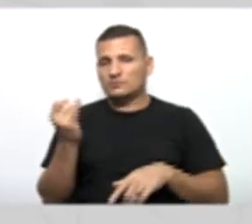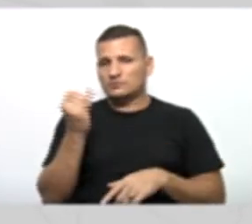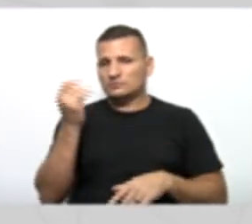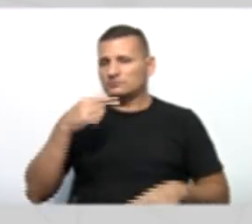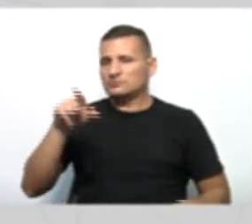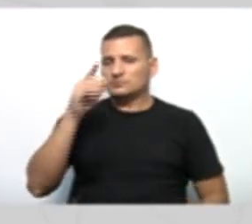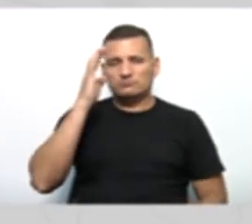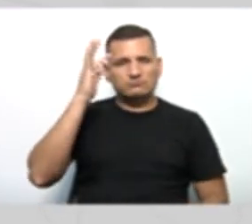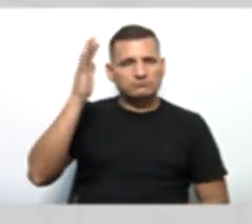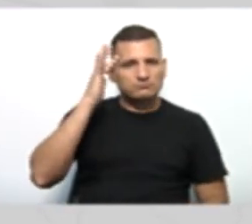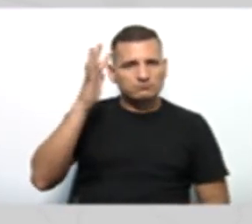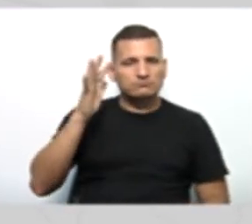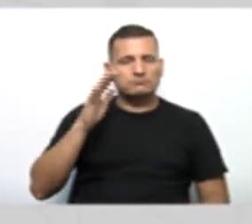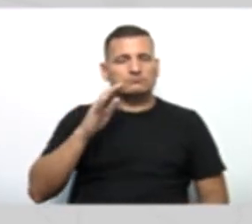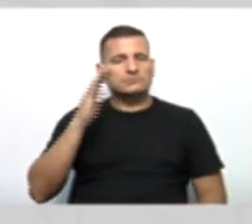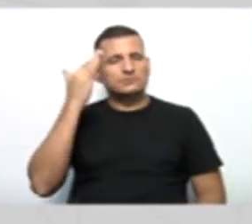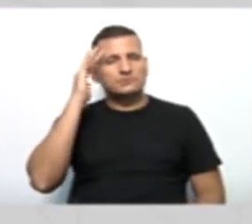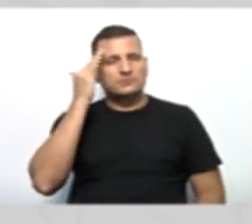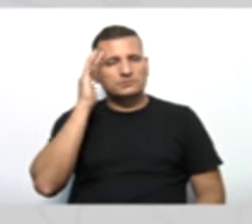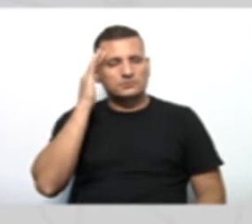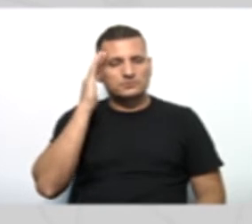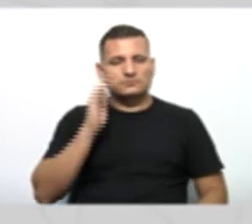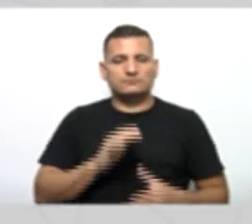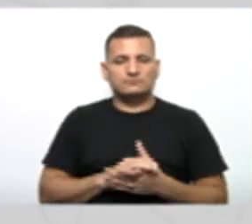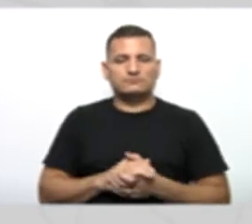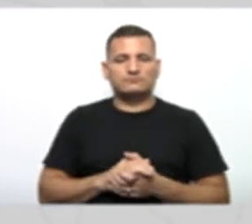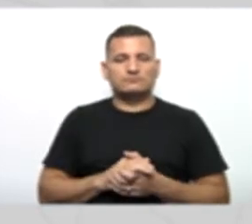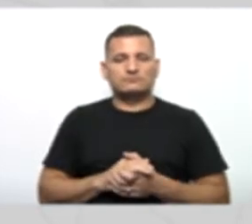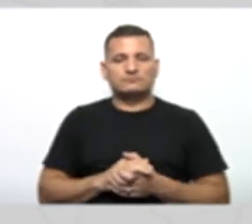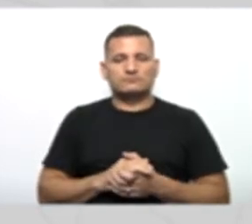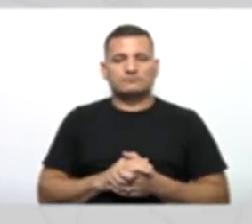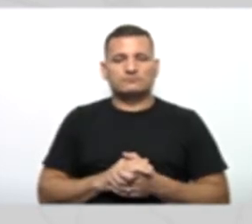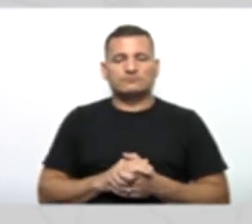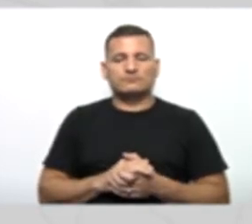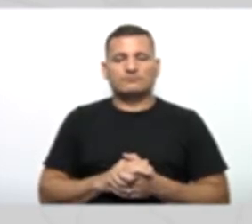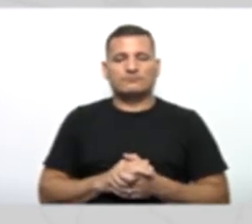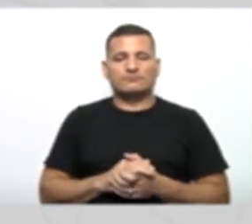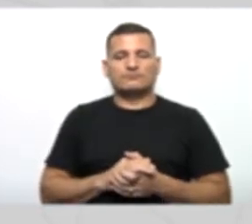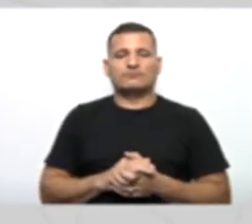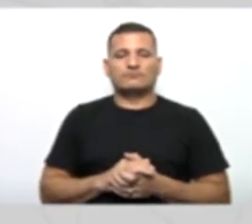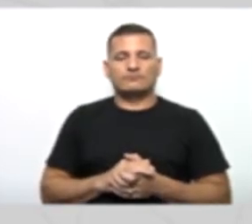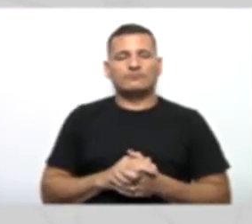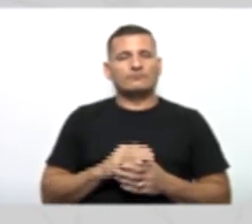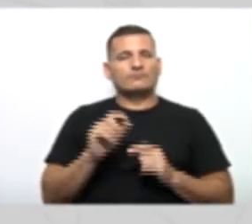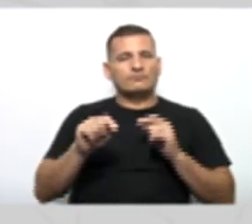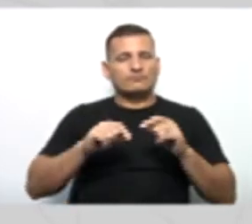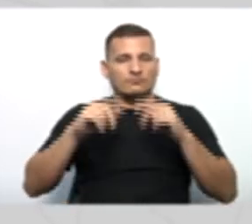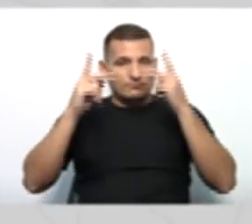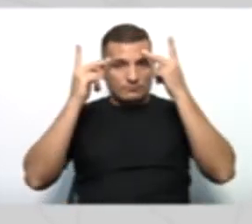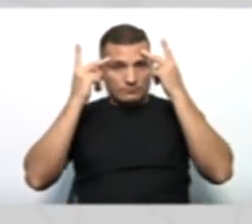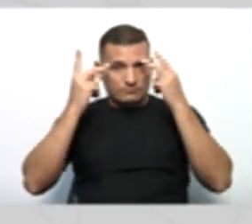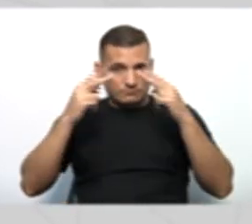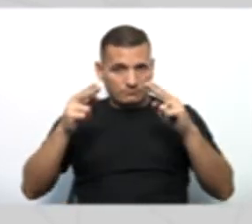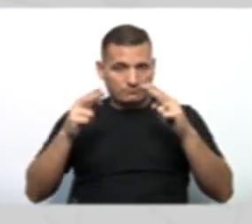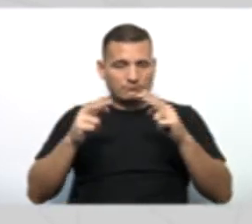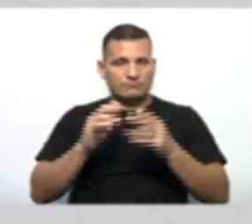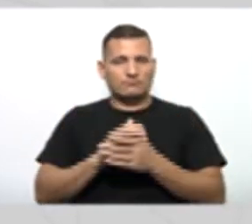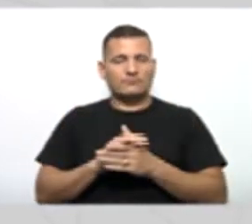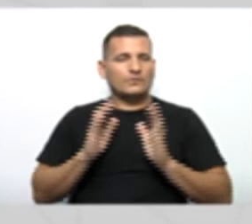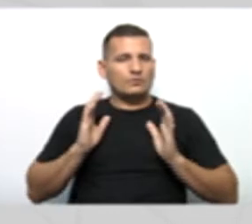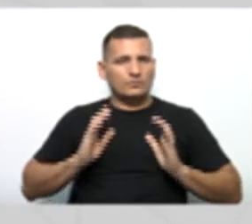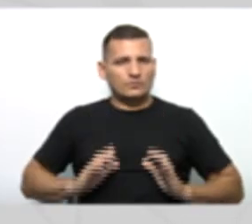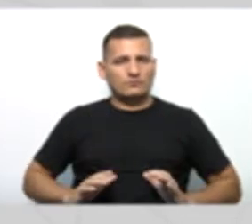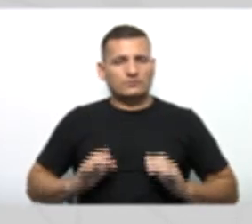né interpreta em compreendo em relação à profissão o que é natural como comportamento ético